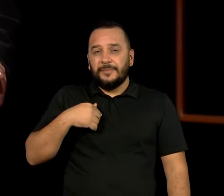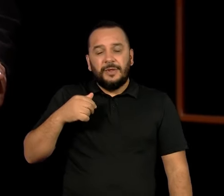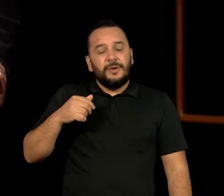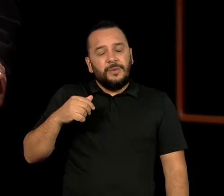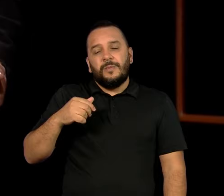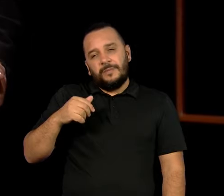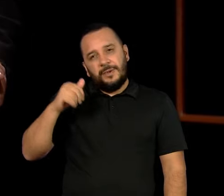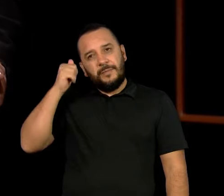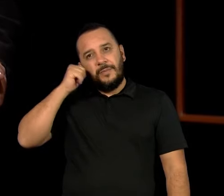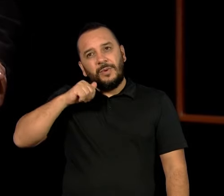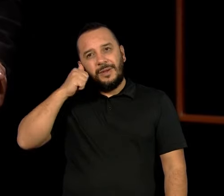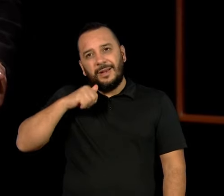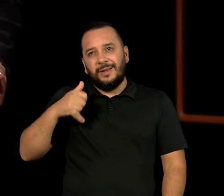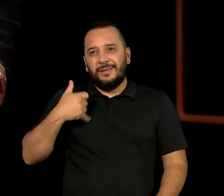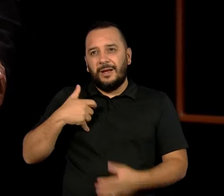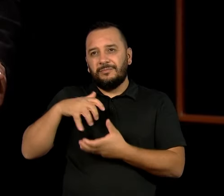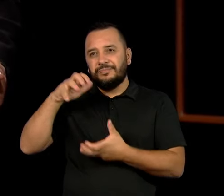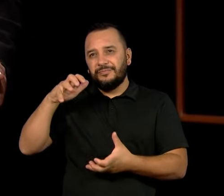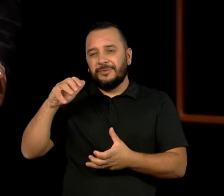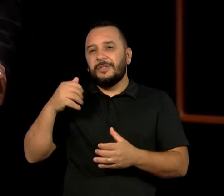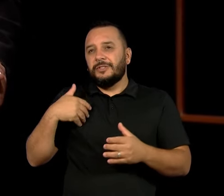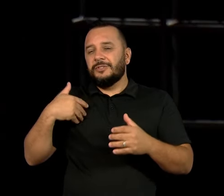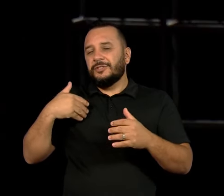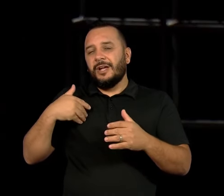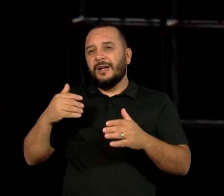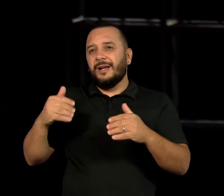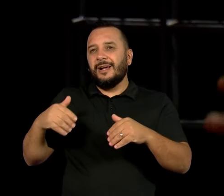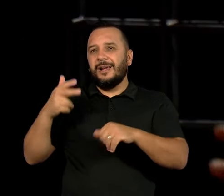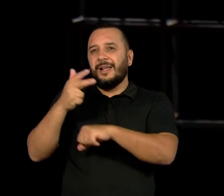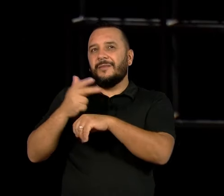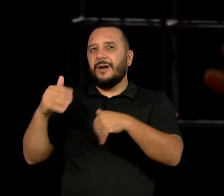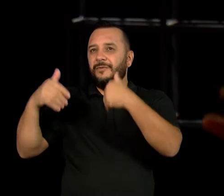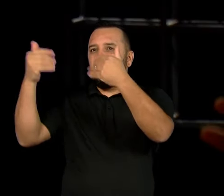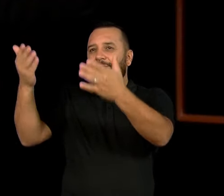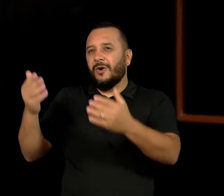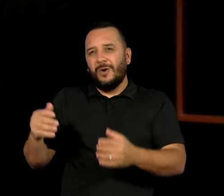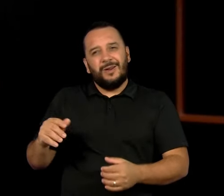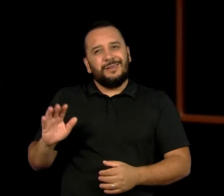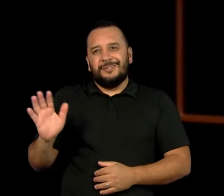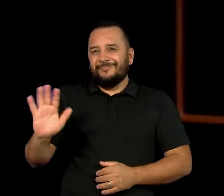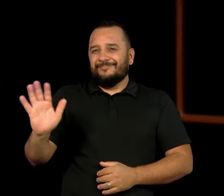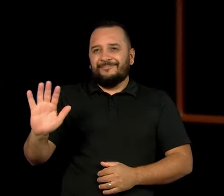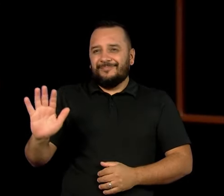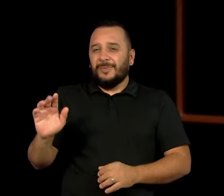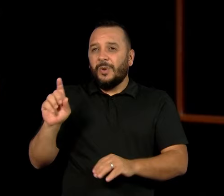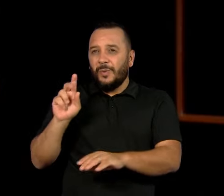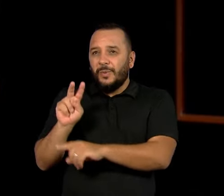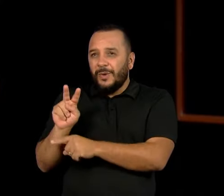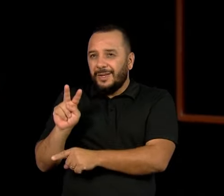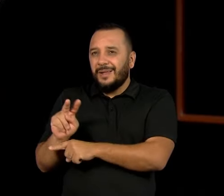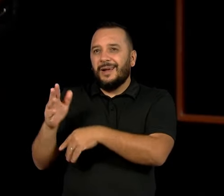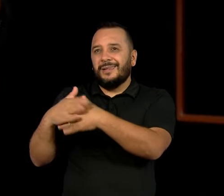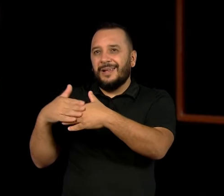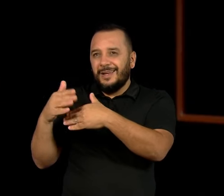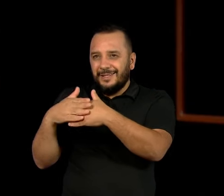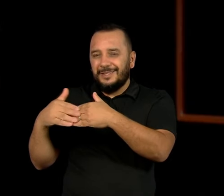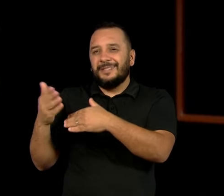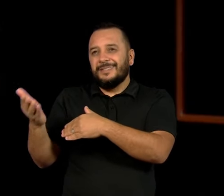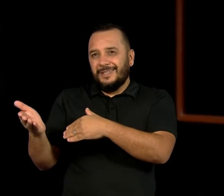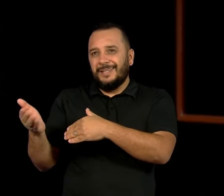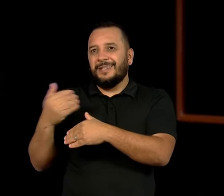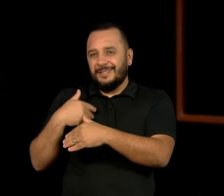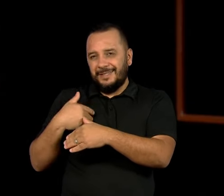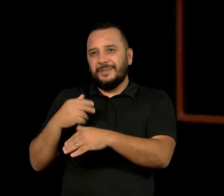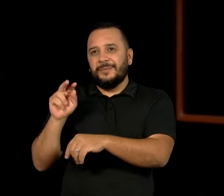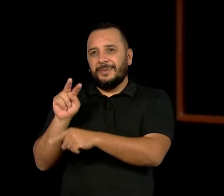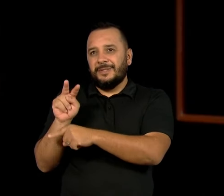uma atriz mais velha, numa externa noturna. Ou um senhor, enfim, eu tinha esse cuidado, esse carinho de proteger os meus